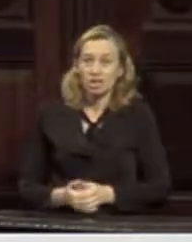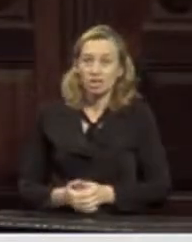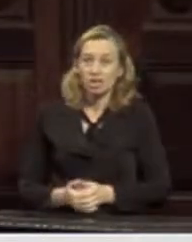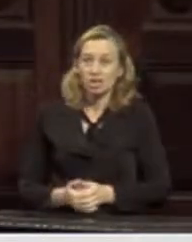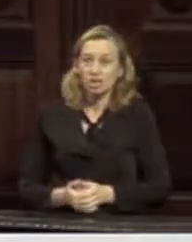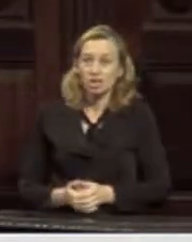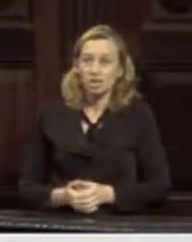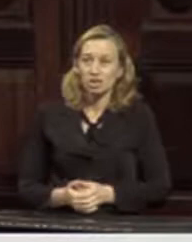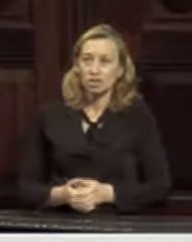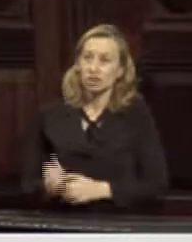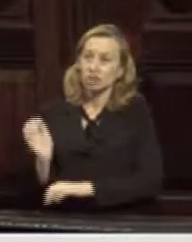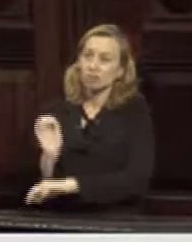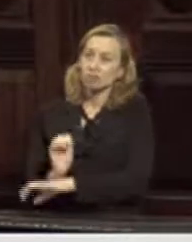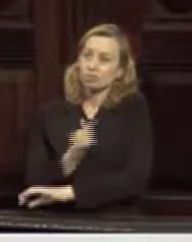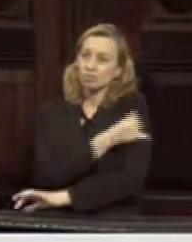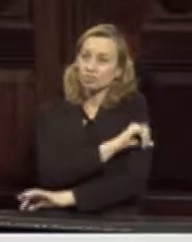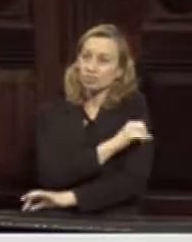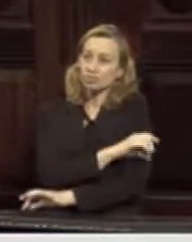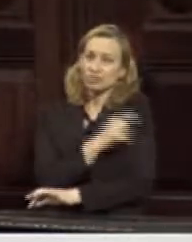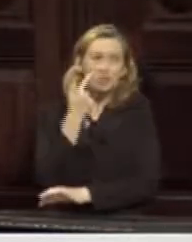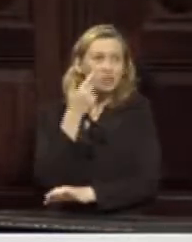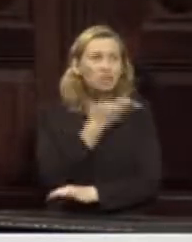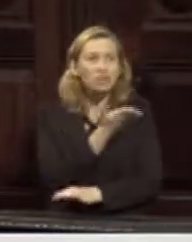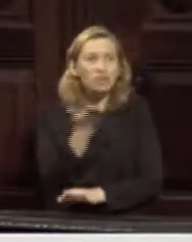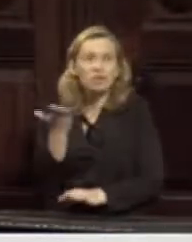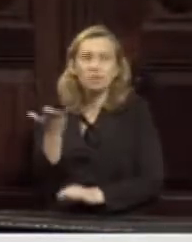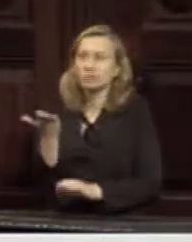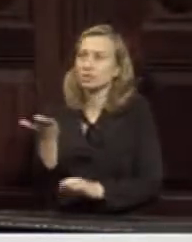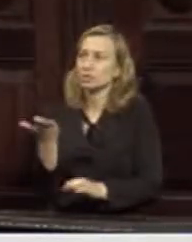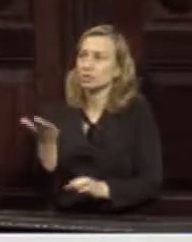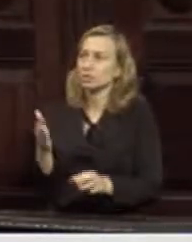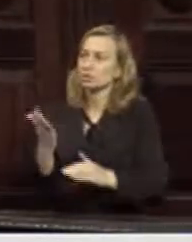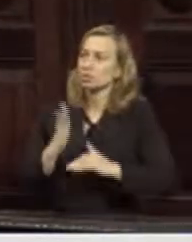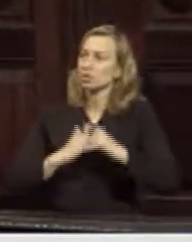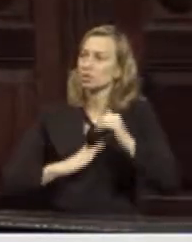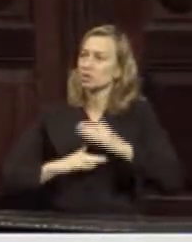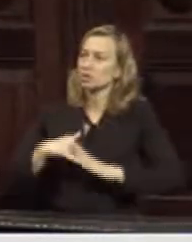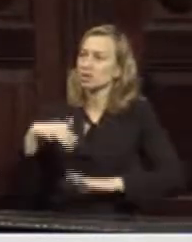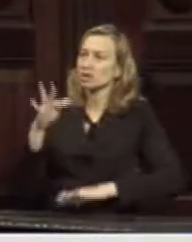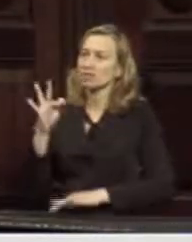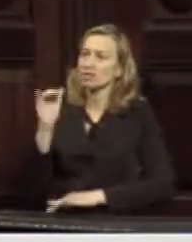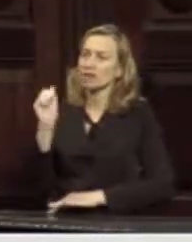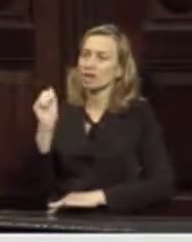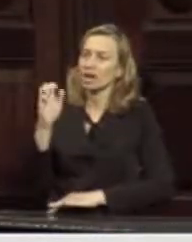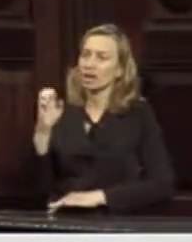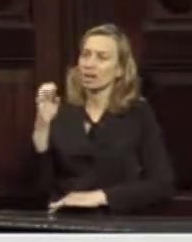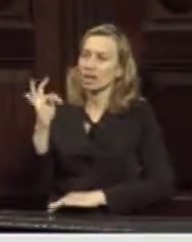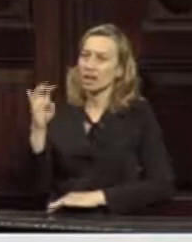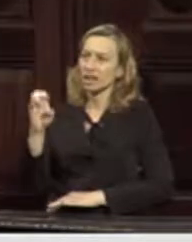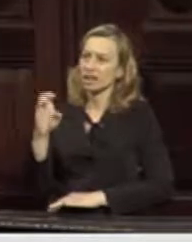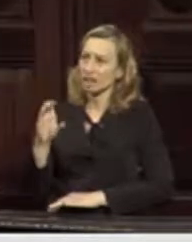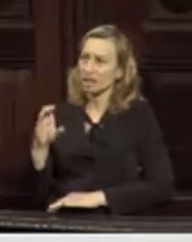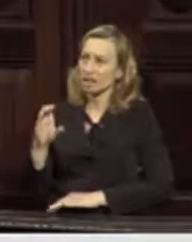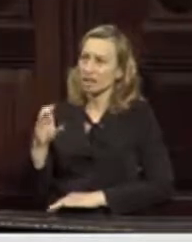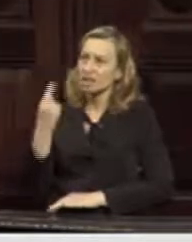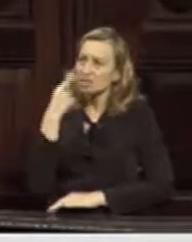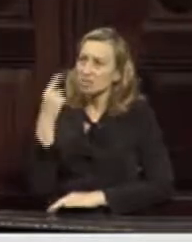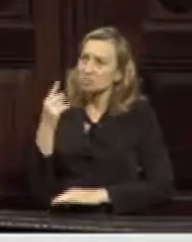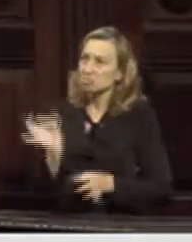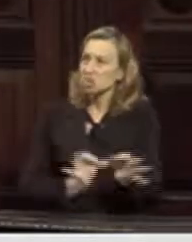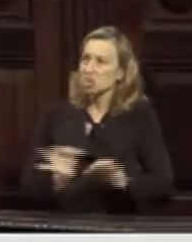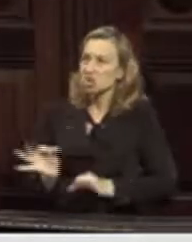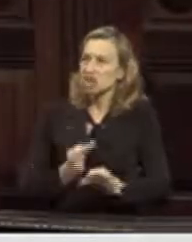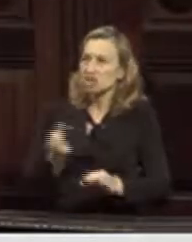no estado do Rio de Janeiro estão aqui os servidores da FAETEC. Como não apreciamos um projeto de